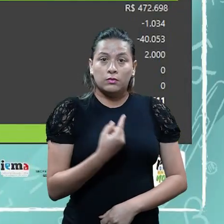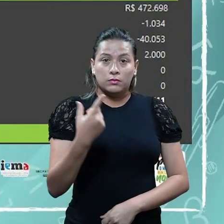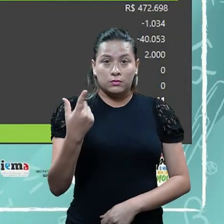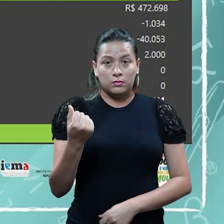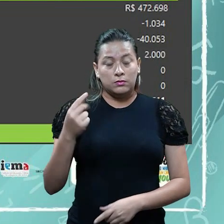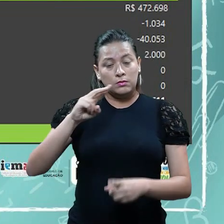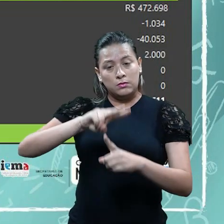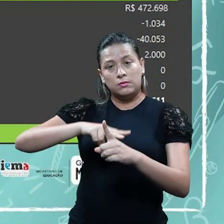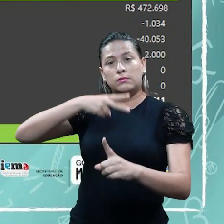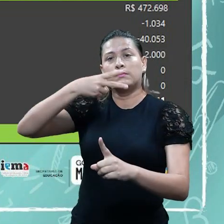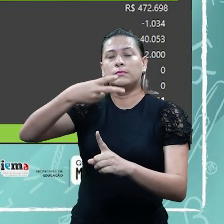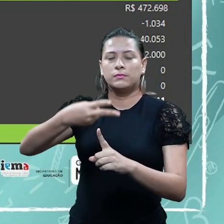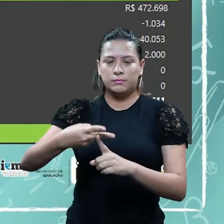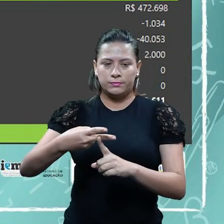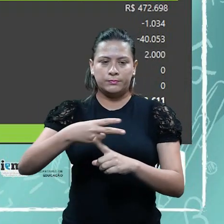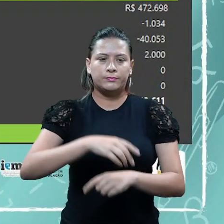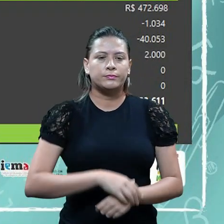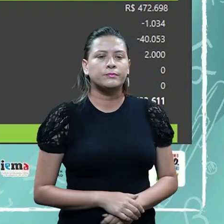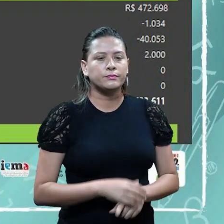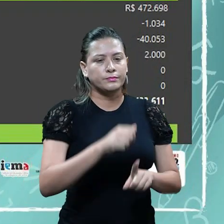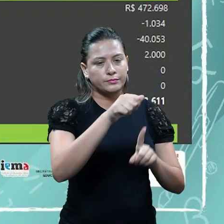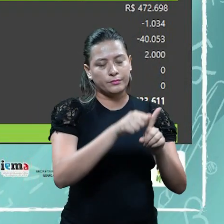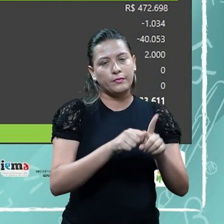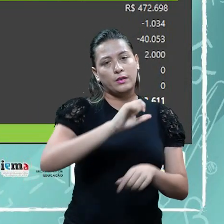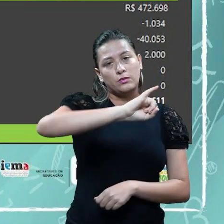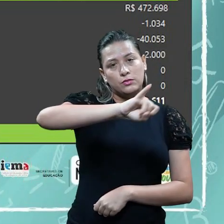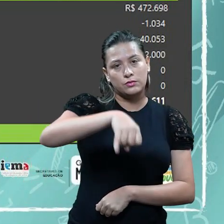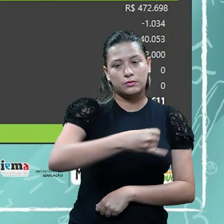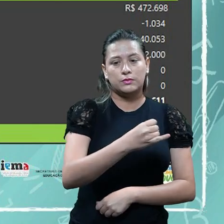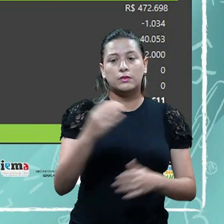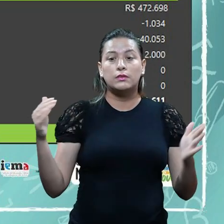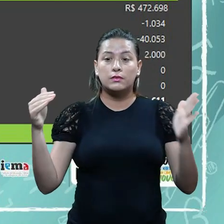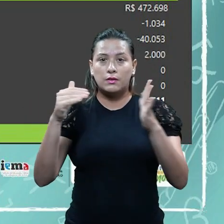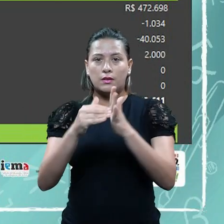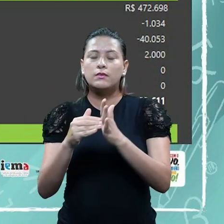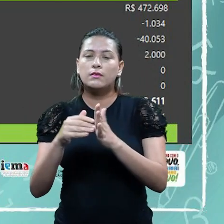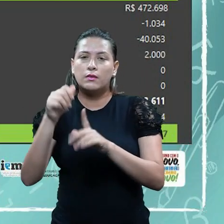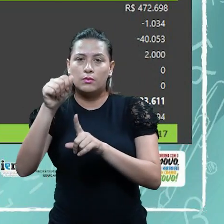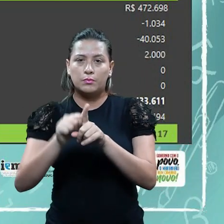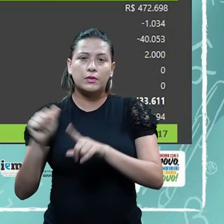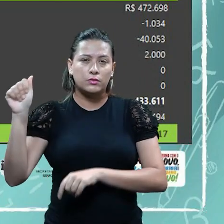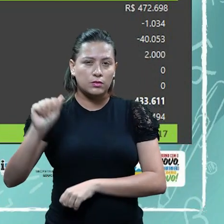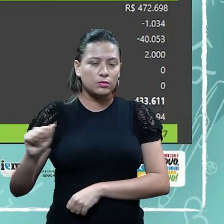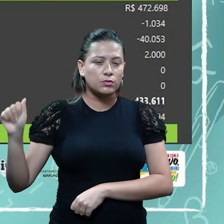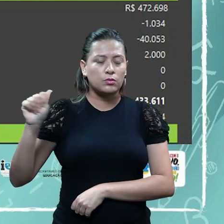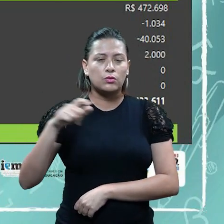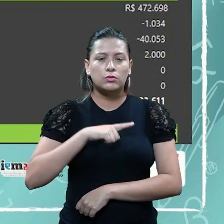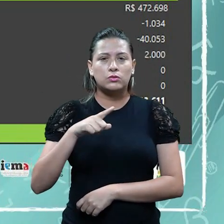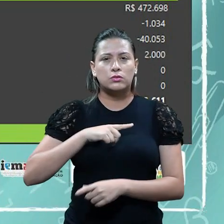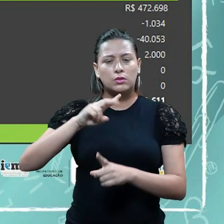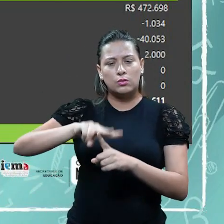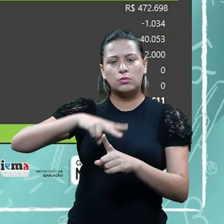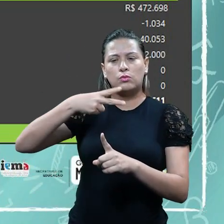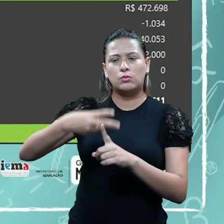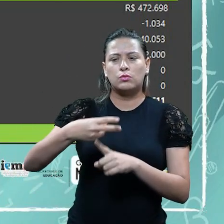faturamos, no acumulado de janeiro até agosto, nós obtivemos um lucro de R$